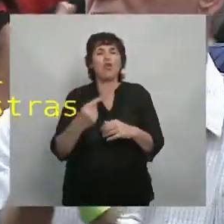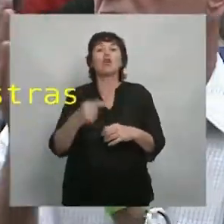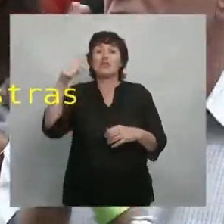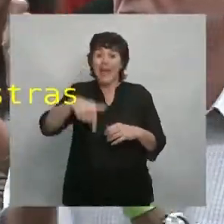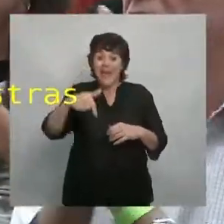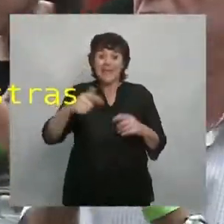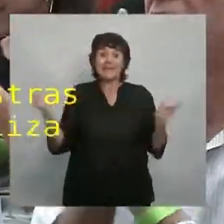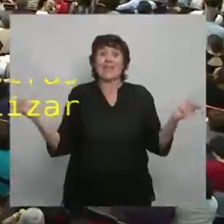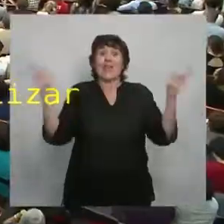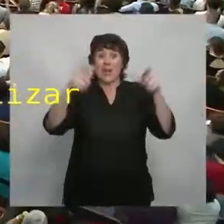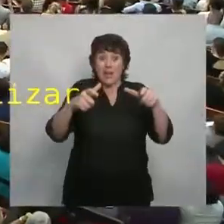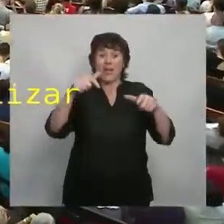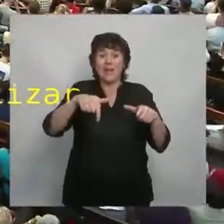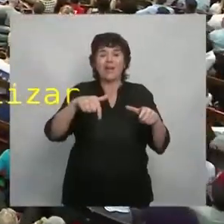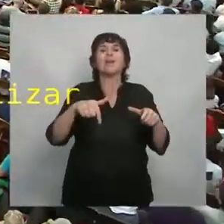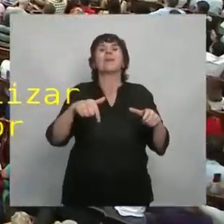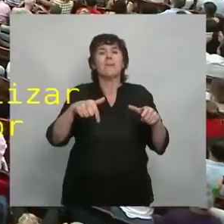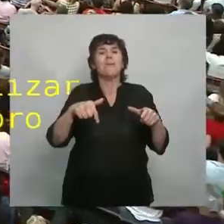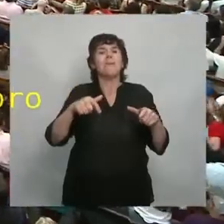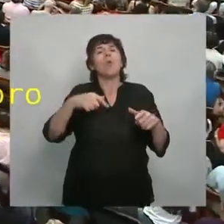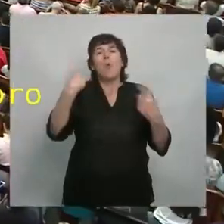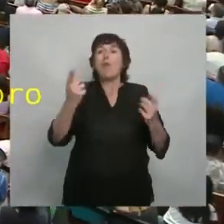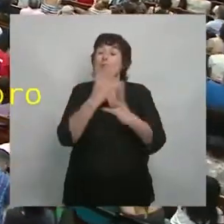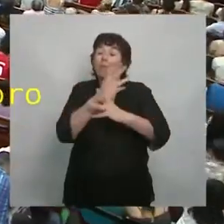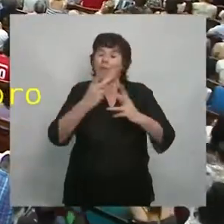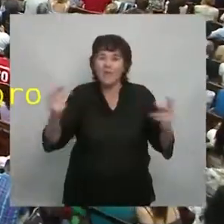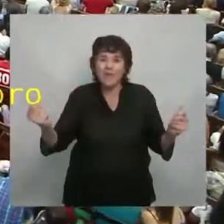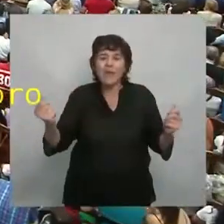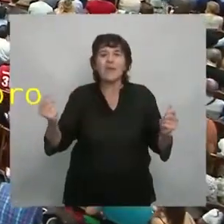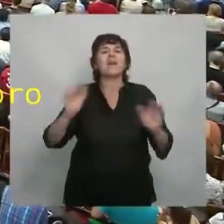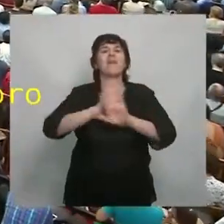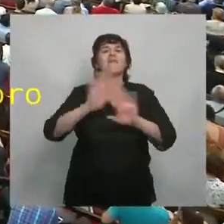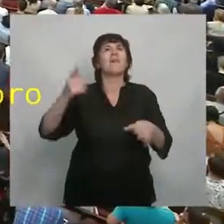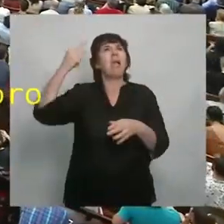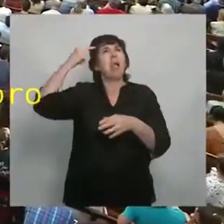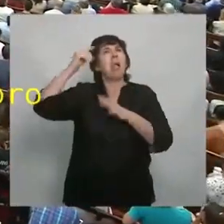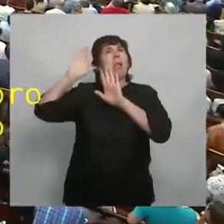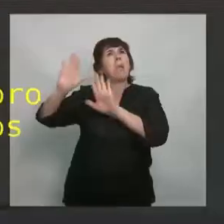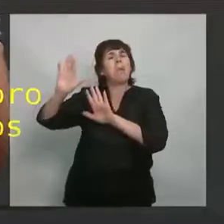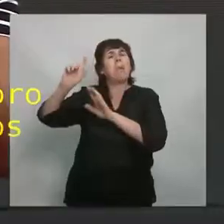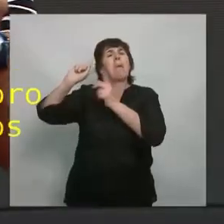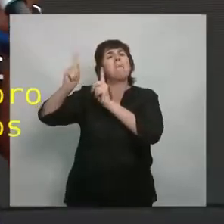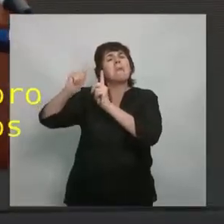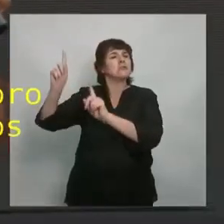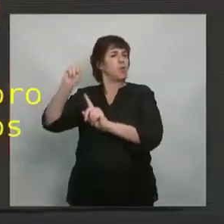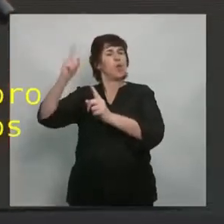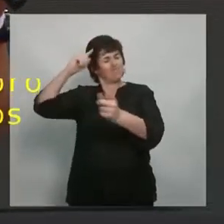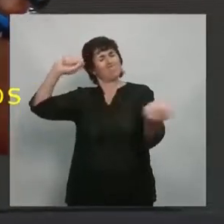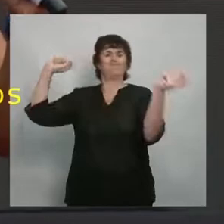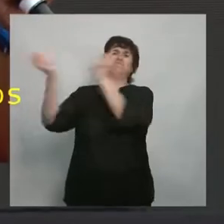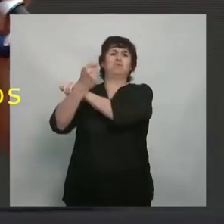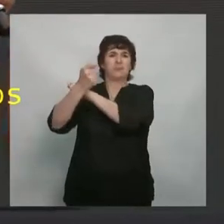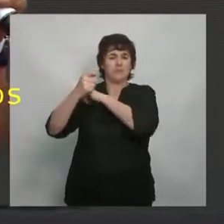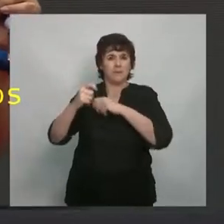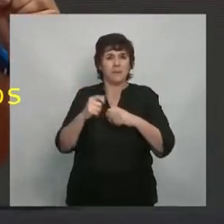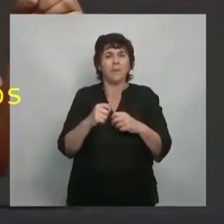nós saiamos daqui com mentes mais descolonizadas em relação às questões de poder. Eu me lembro quando eu estudava